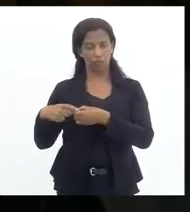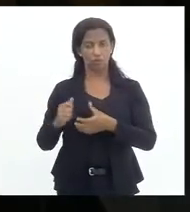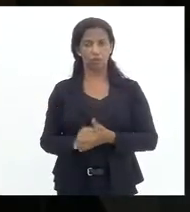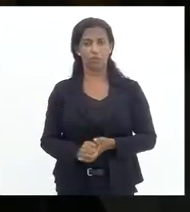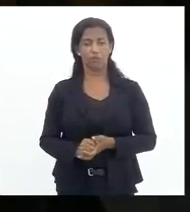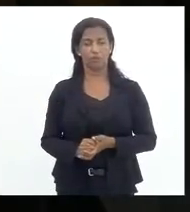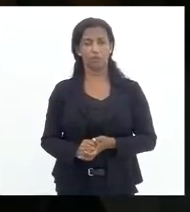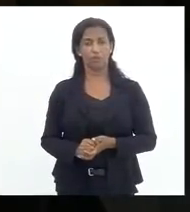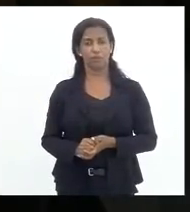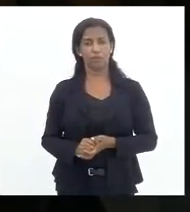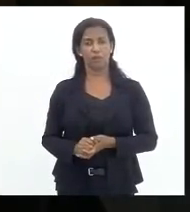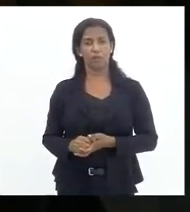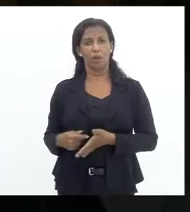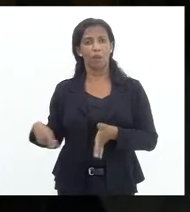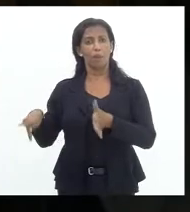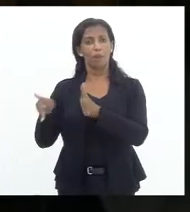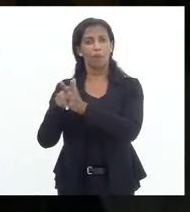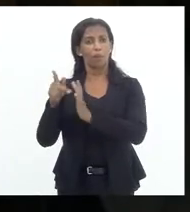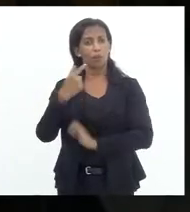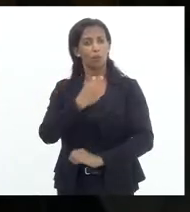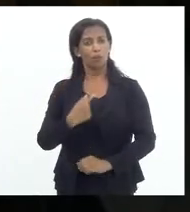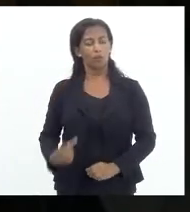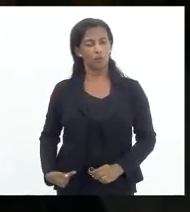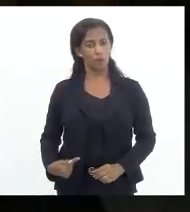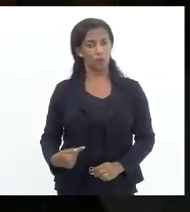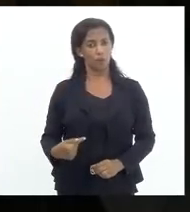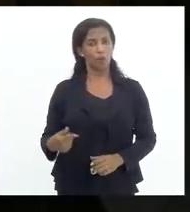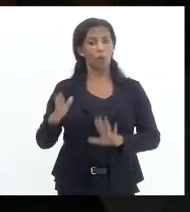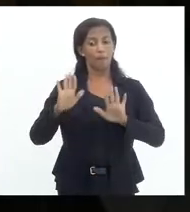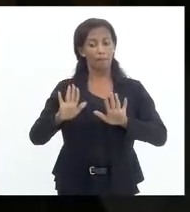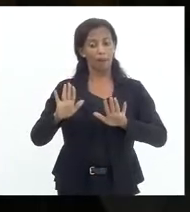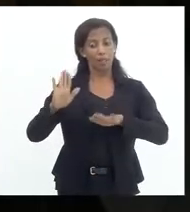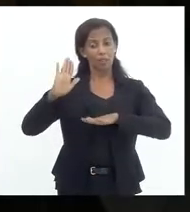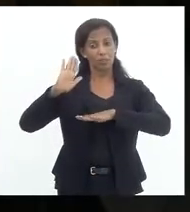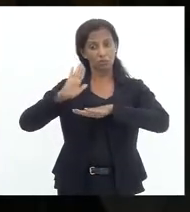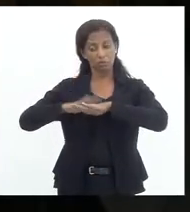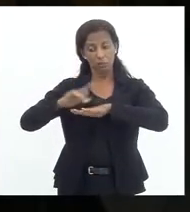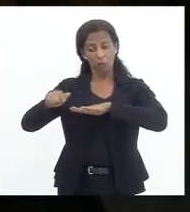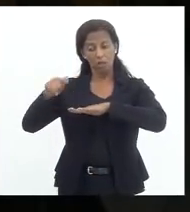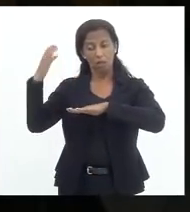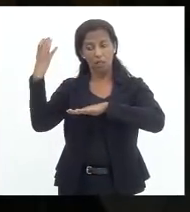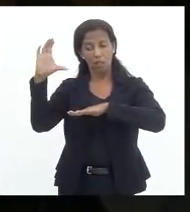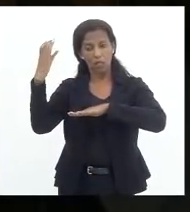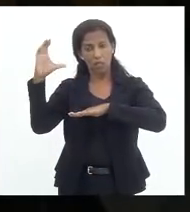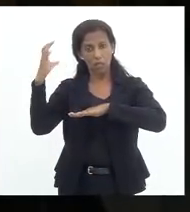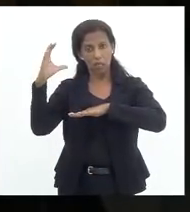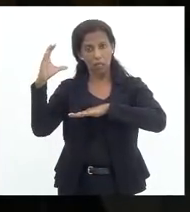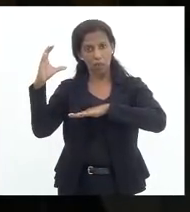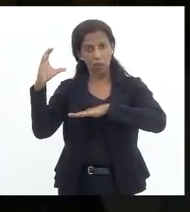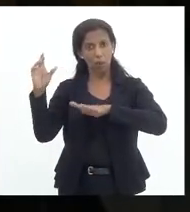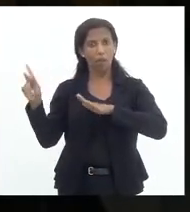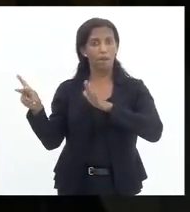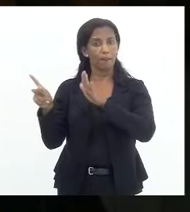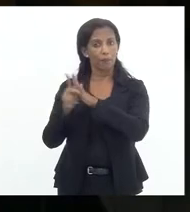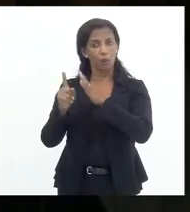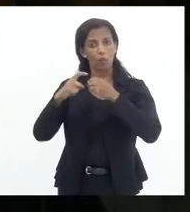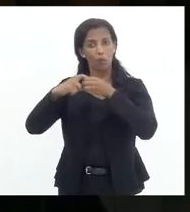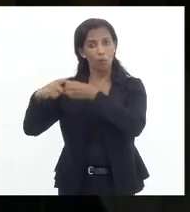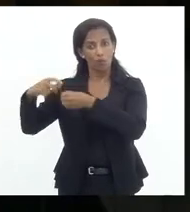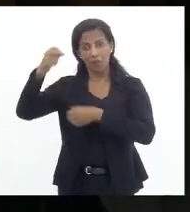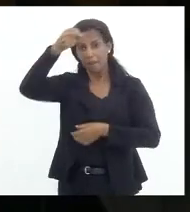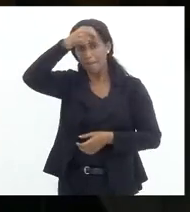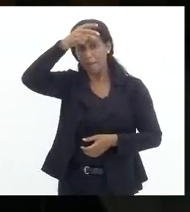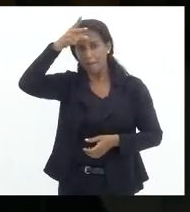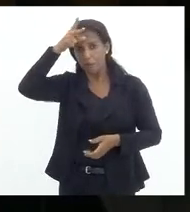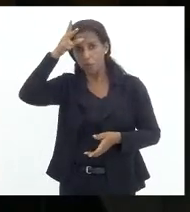celebrados pelo governo do estado com outros municípios lá no caso do intervalo presente ele corre as dispensas do